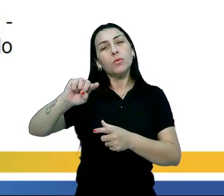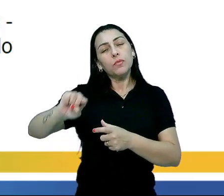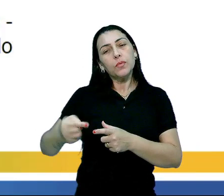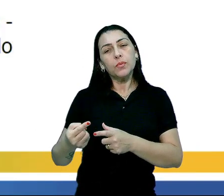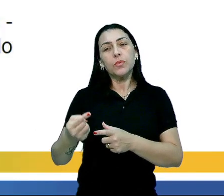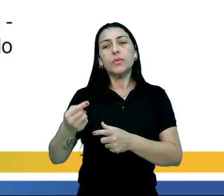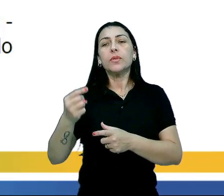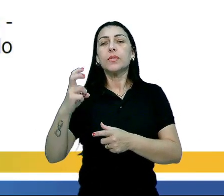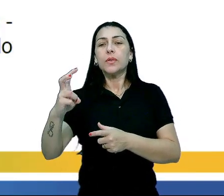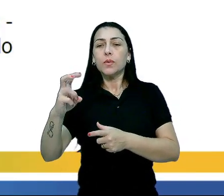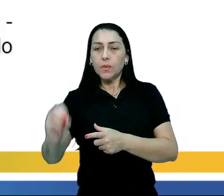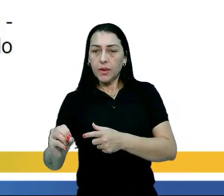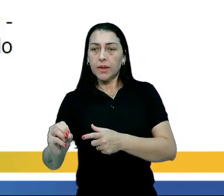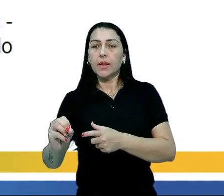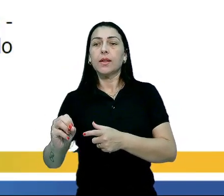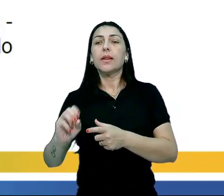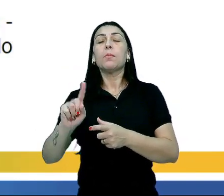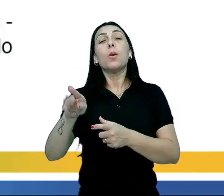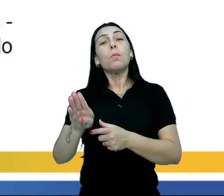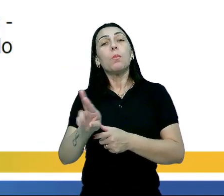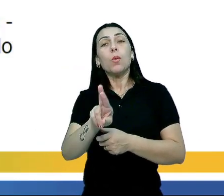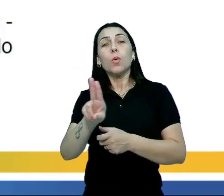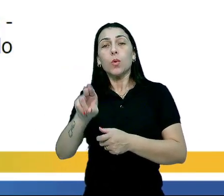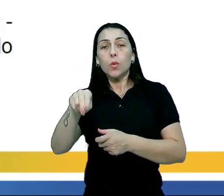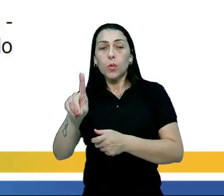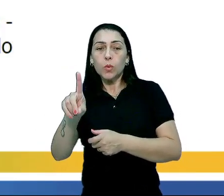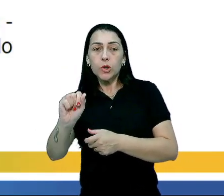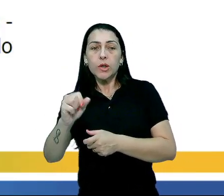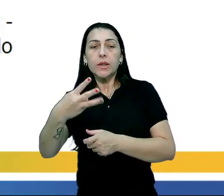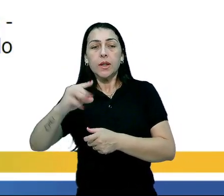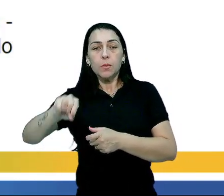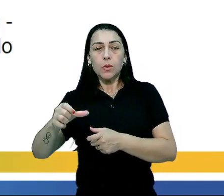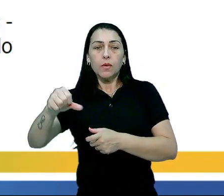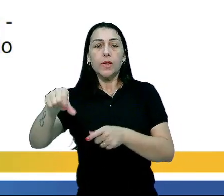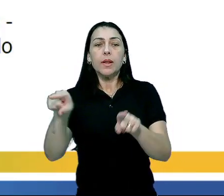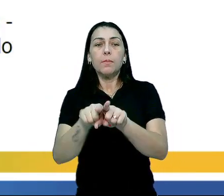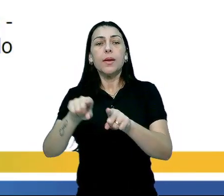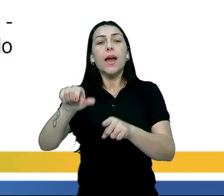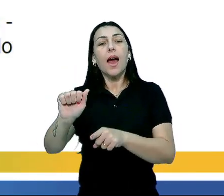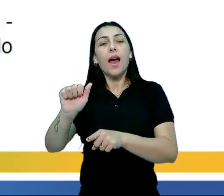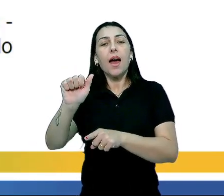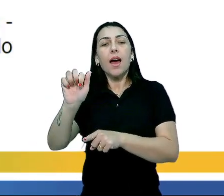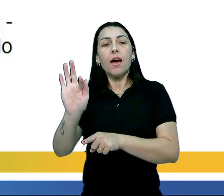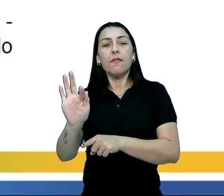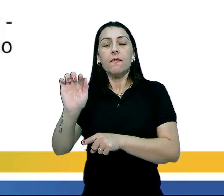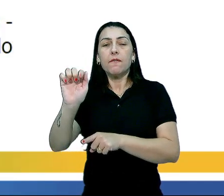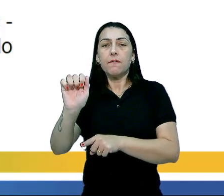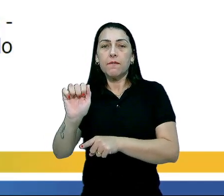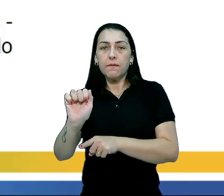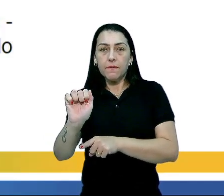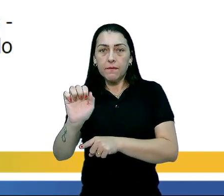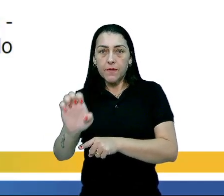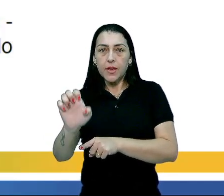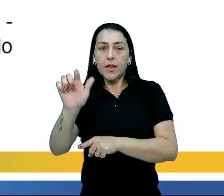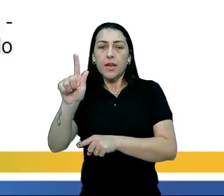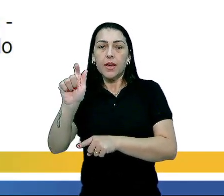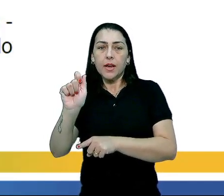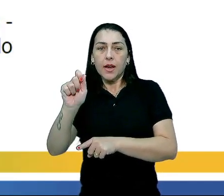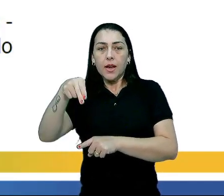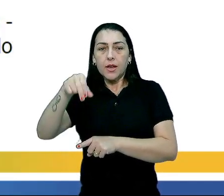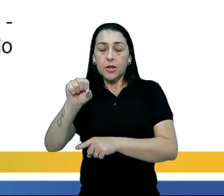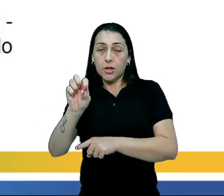de 4,50, seguindo de Burundi, 3,90 e também o Afeganistão com